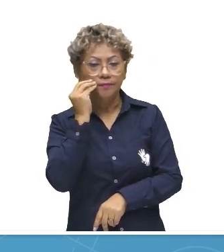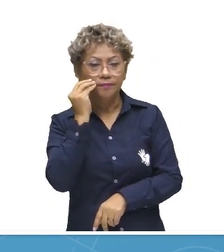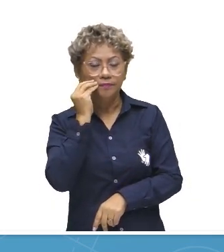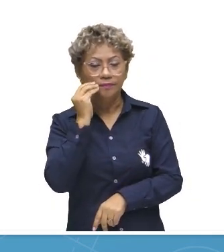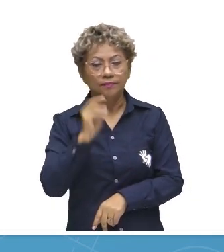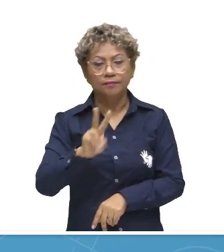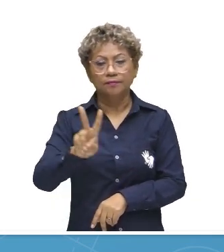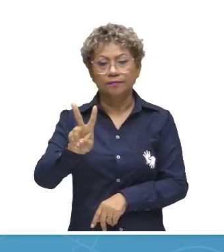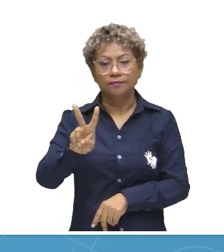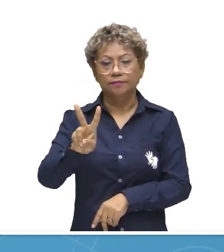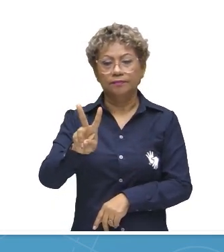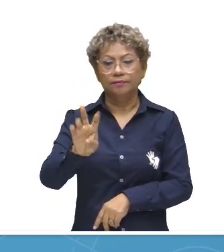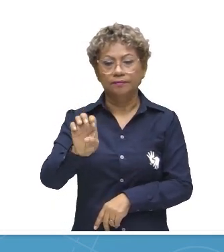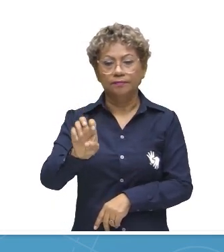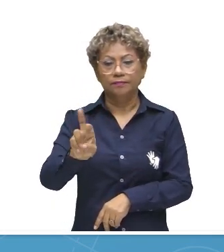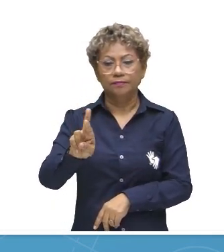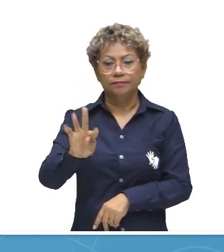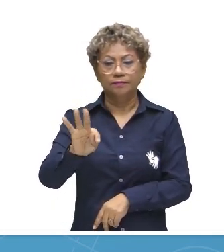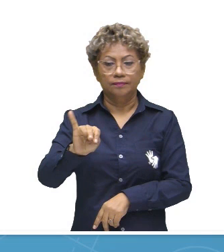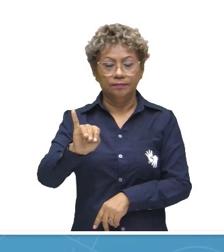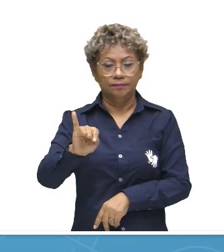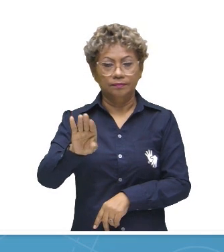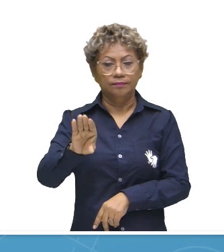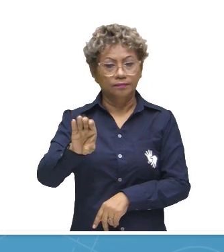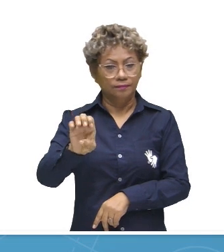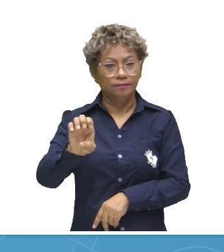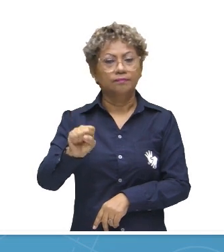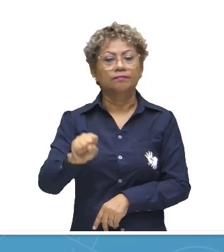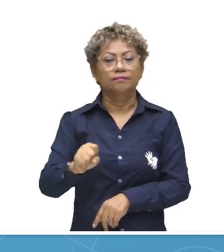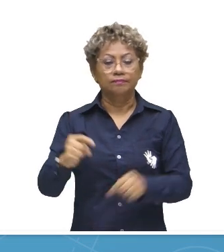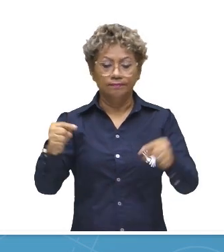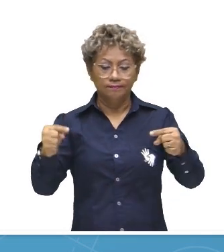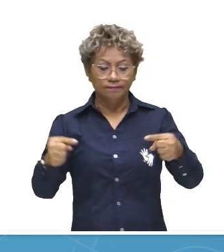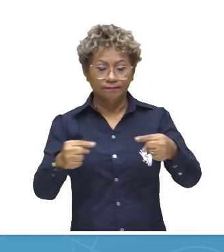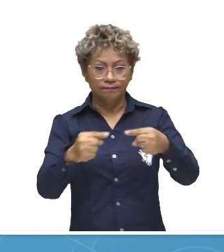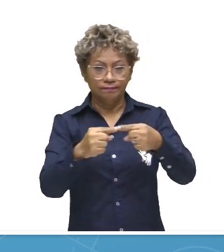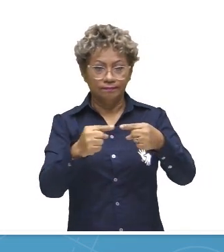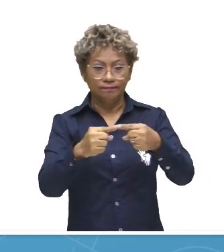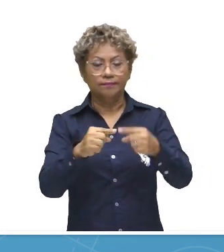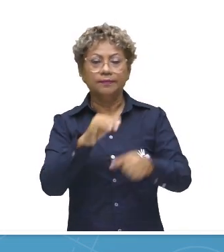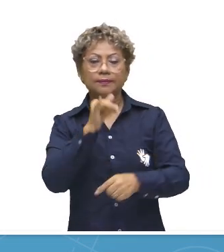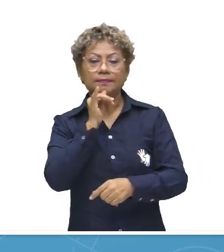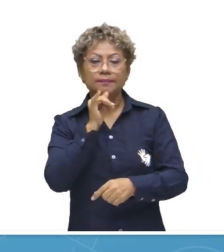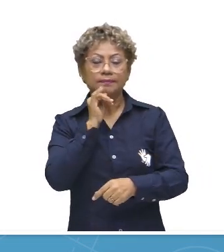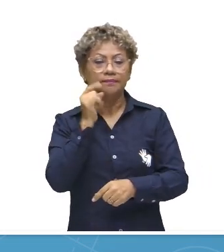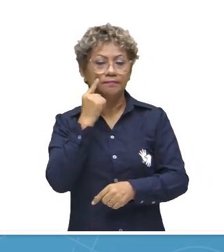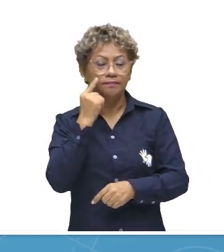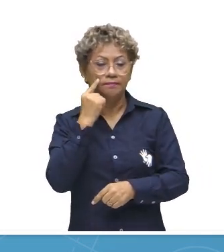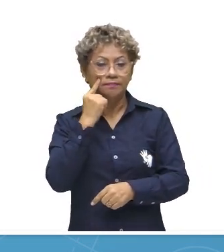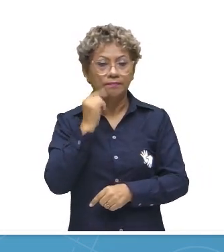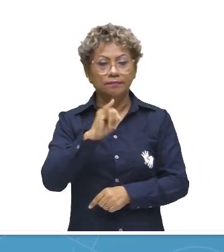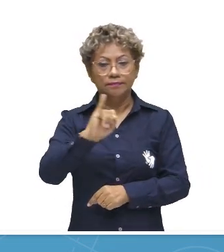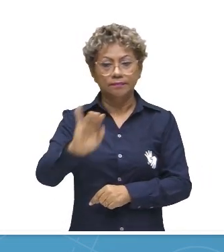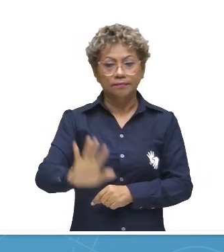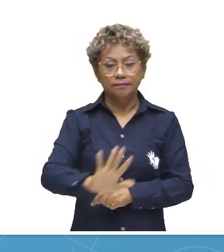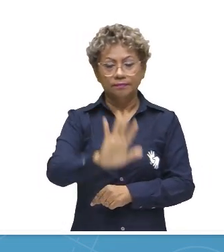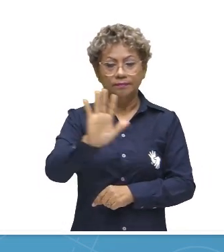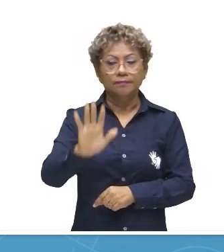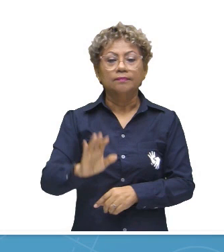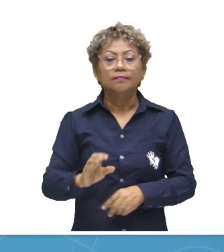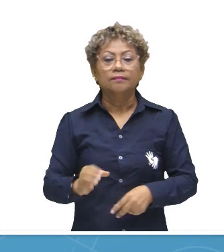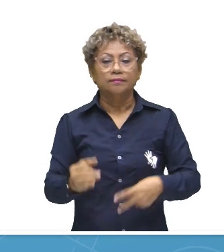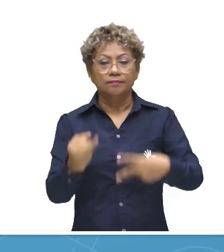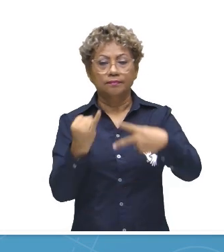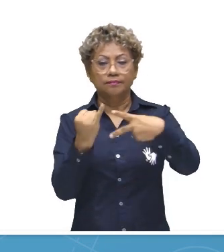que é o ponto de encontro, né, entre dois segmentos. Então, no caso aqui dessa nossa figura geométrica aqui, desse nosso polígono,